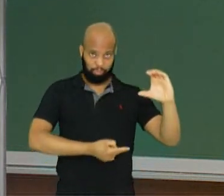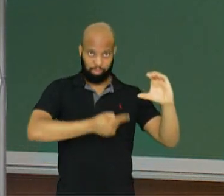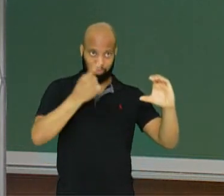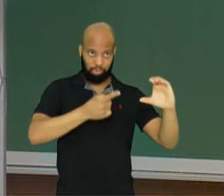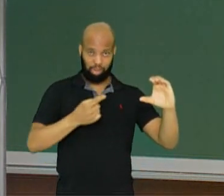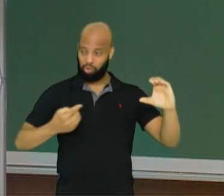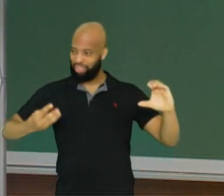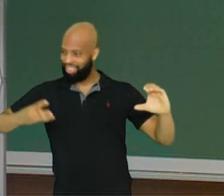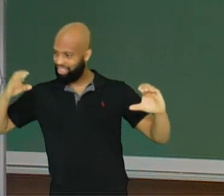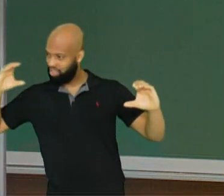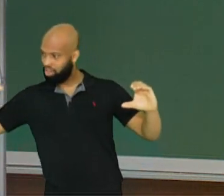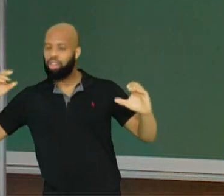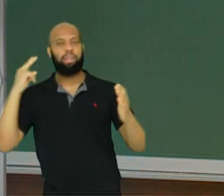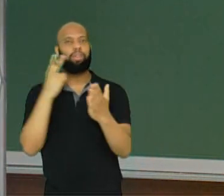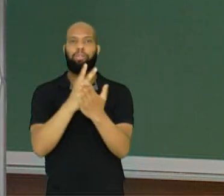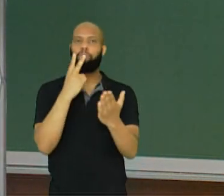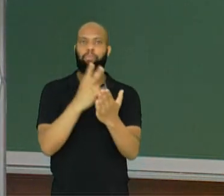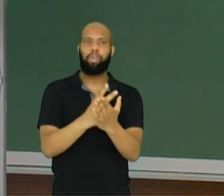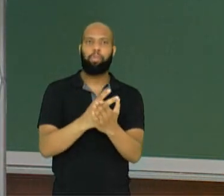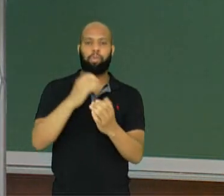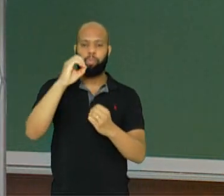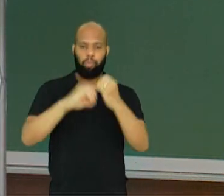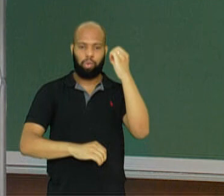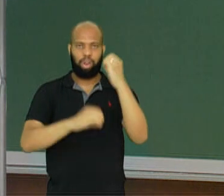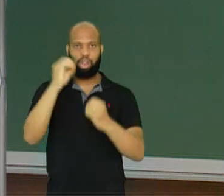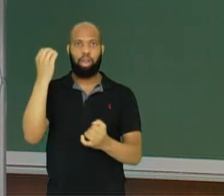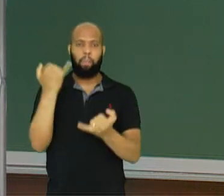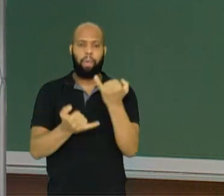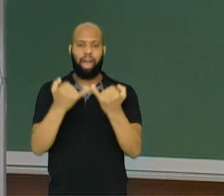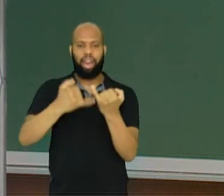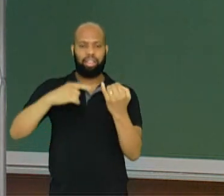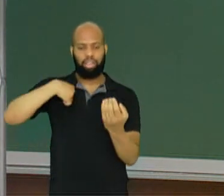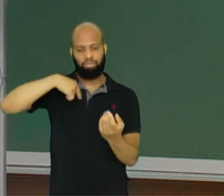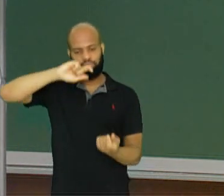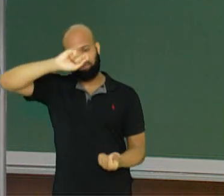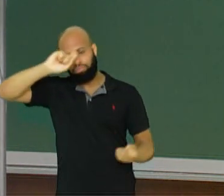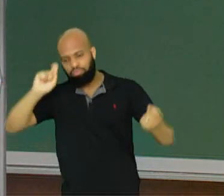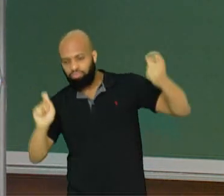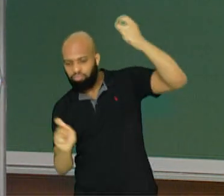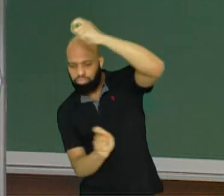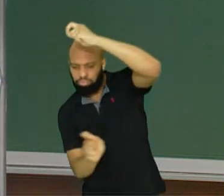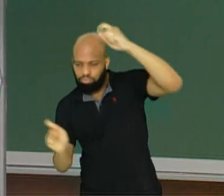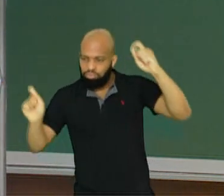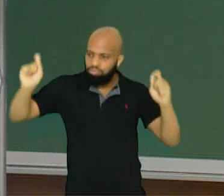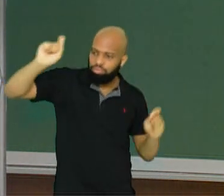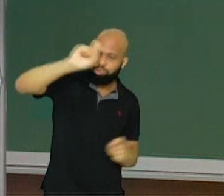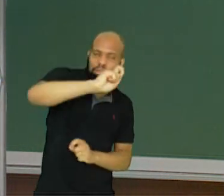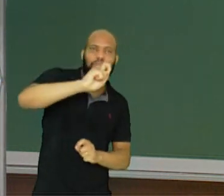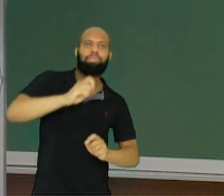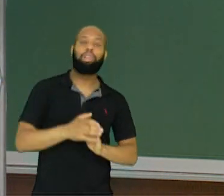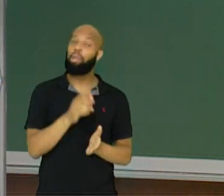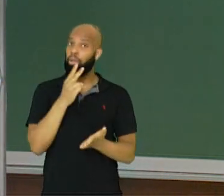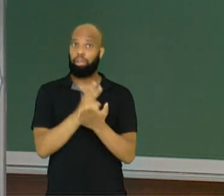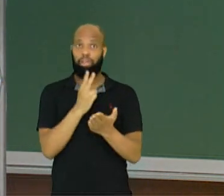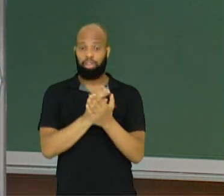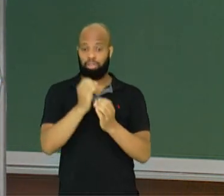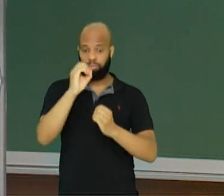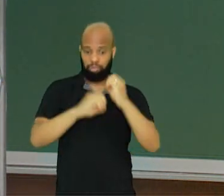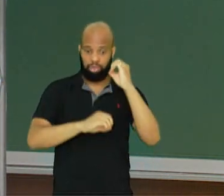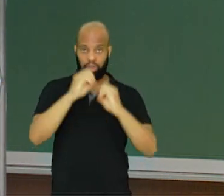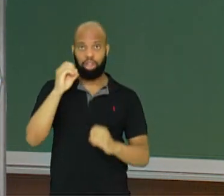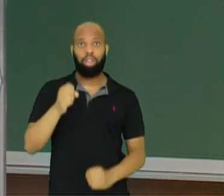mesma molécula. É como se eu pegasse e girasse ela. Então, continua sendo a mesma molécula. Então, o número